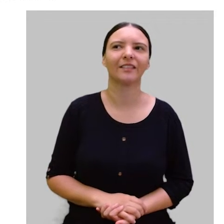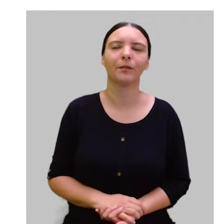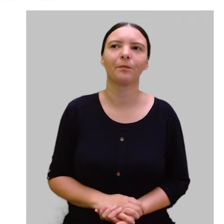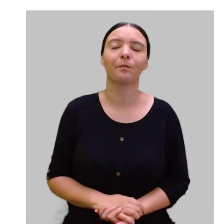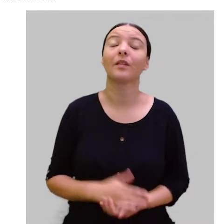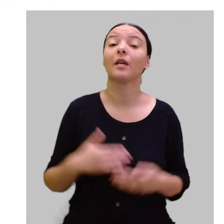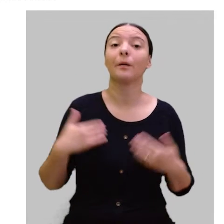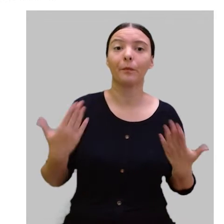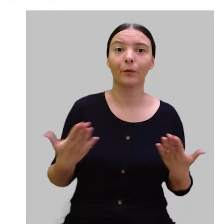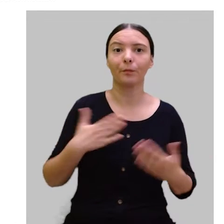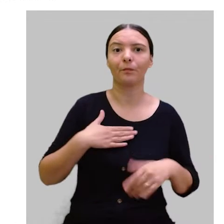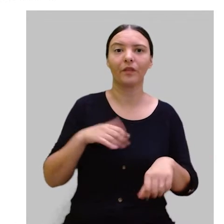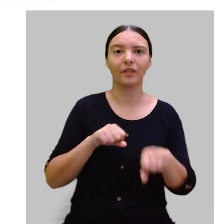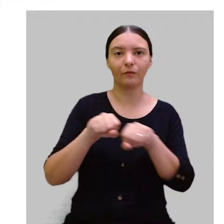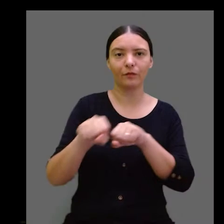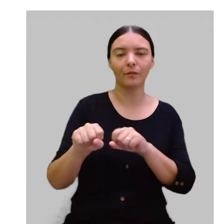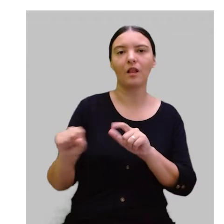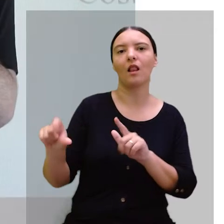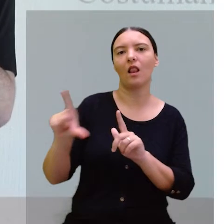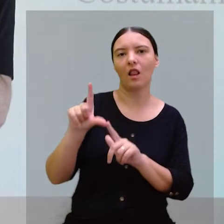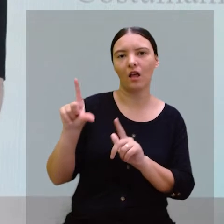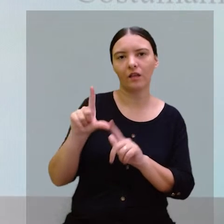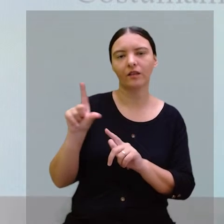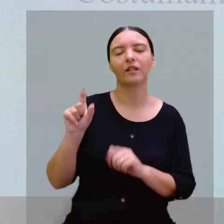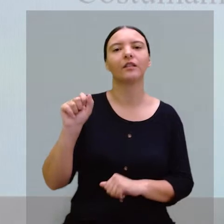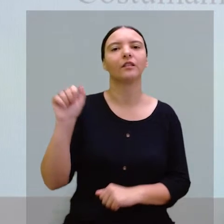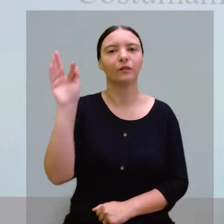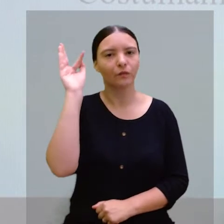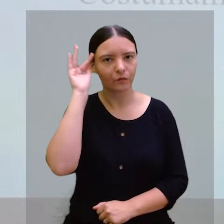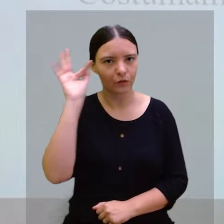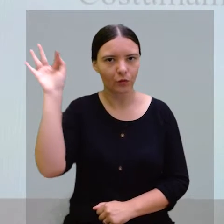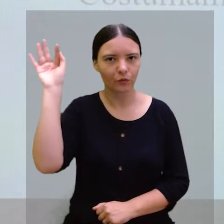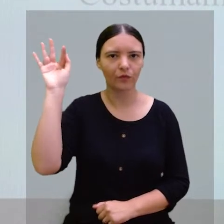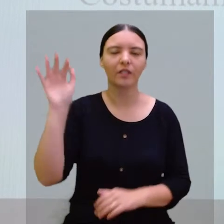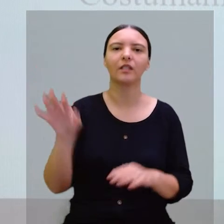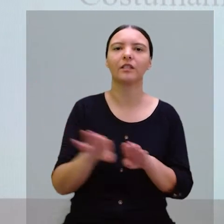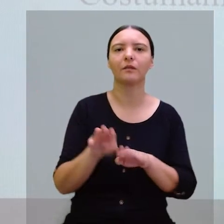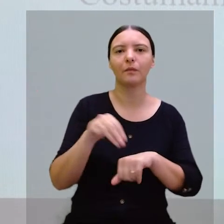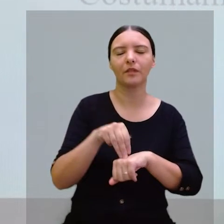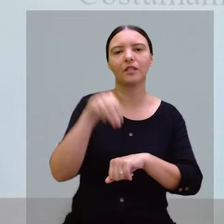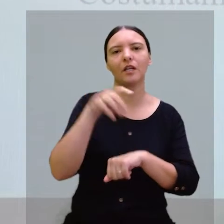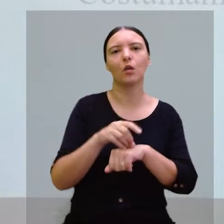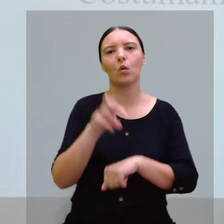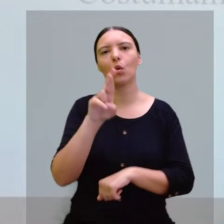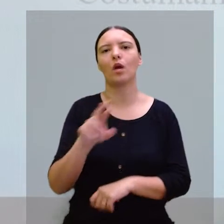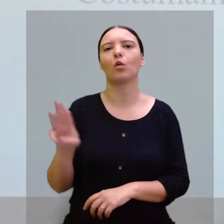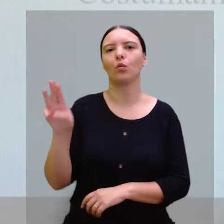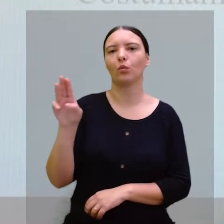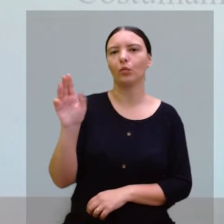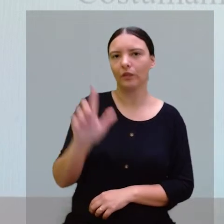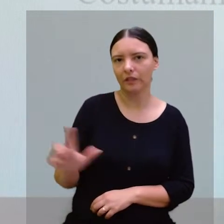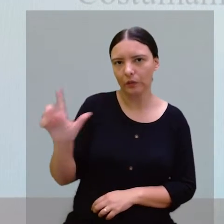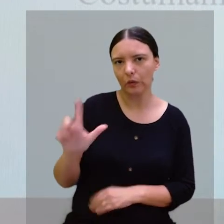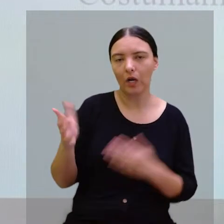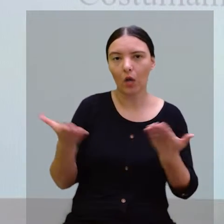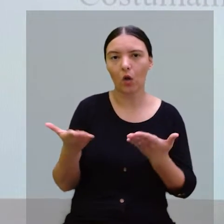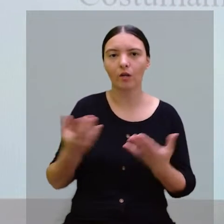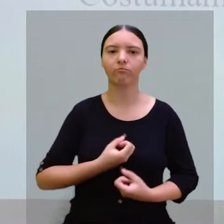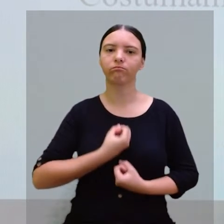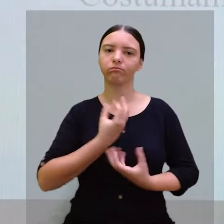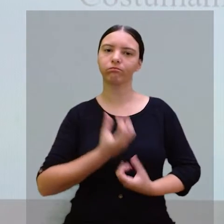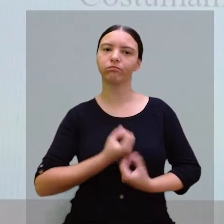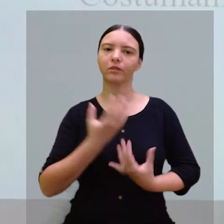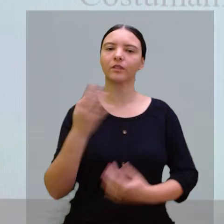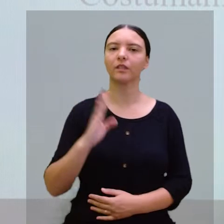Bom, então, minha formação é em Letras e Filosofia, mestrado, doutorado em Literatura, e atualmente eu pesquiso a poesia brasileira feita